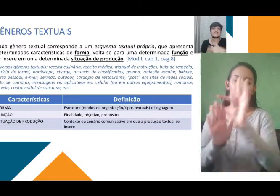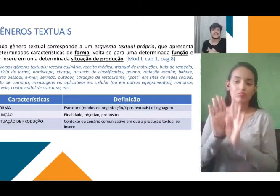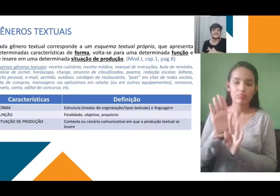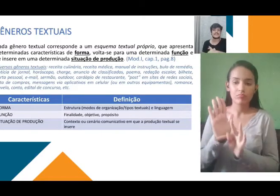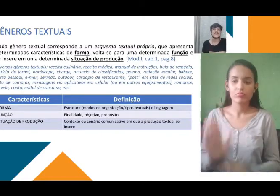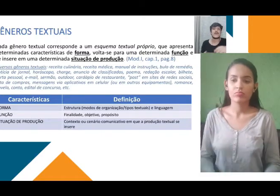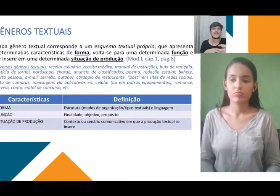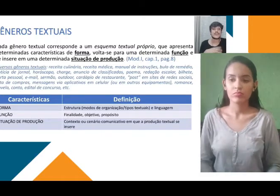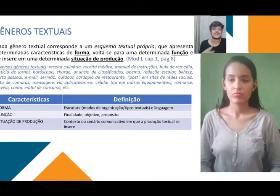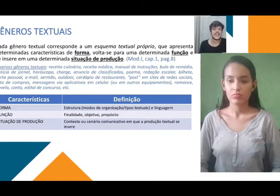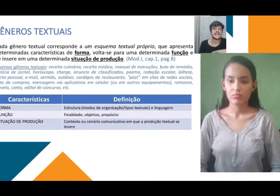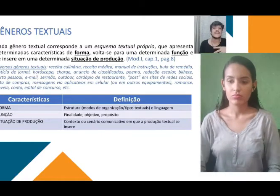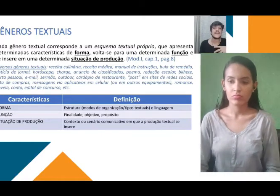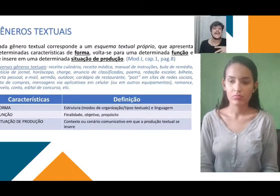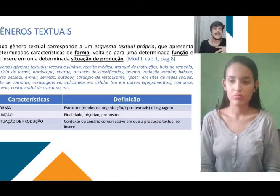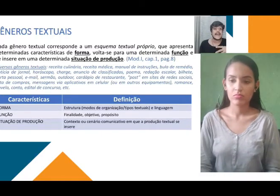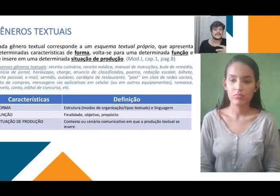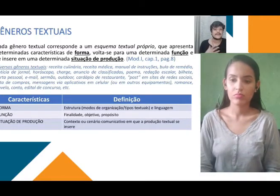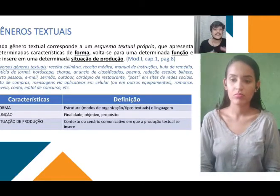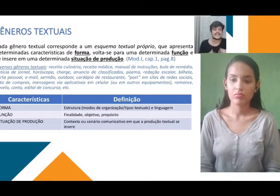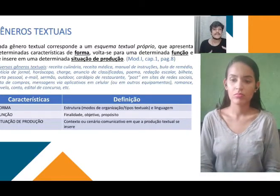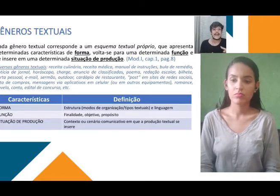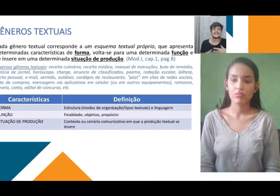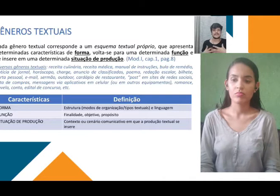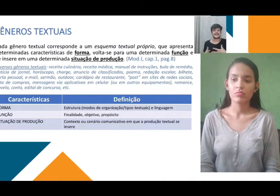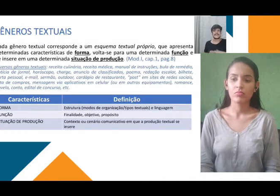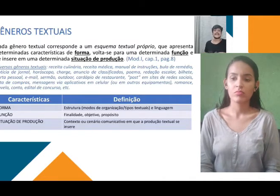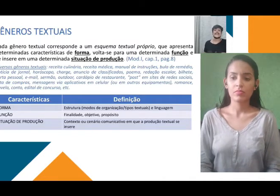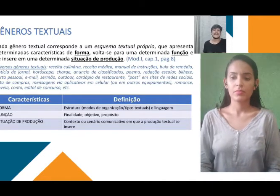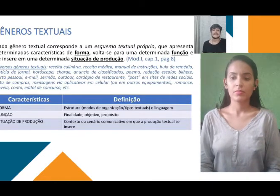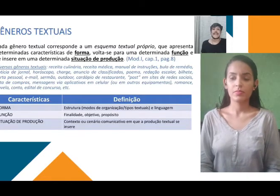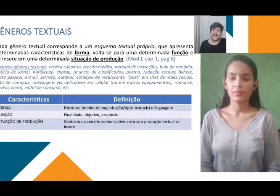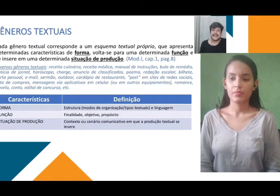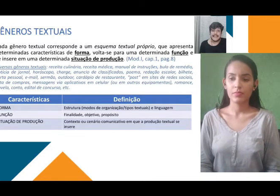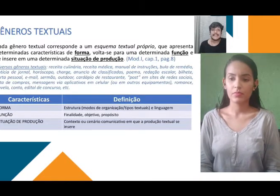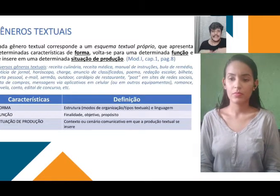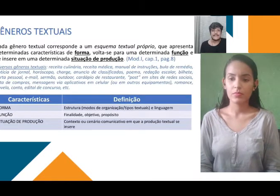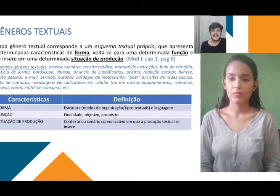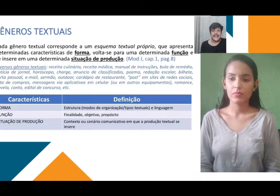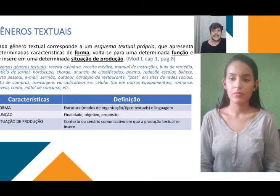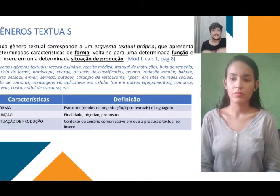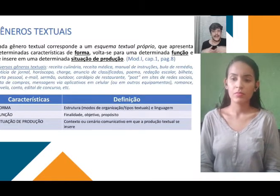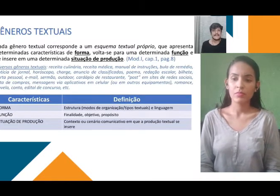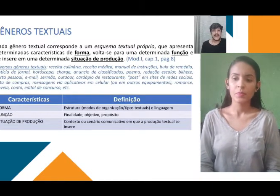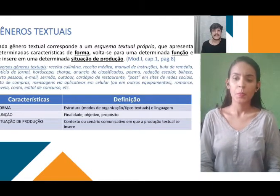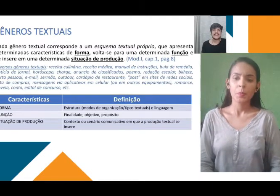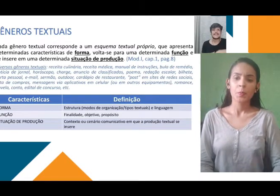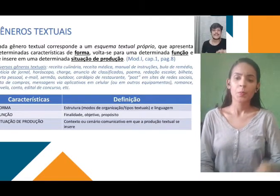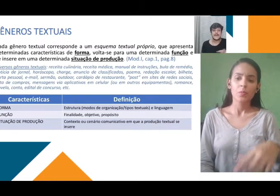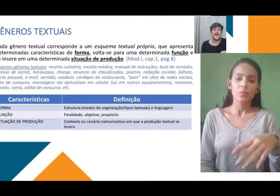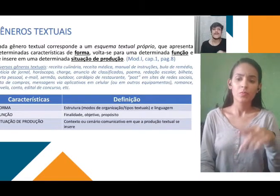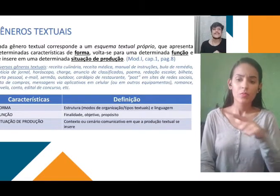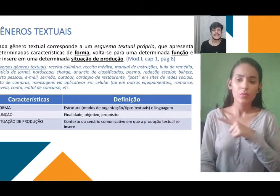remédio, notícia de jornal, horóscopo, charge, anúncio de classificados, a gente fica até sem ar aqui dessa infinidade, por aí vai. Aqui